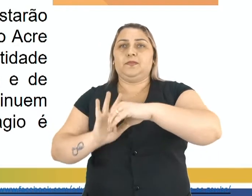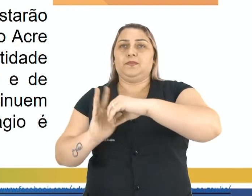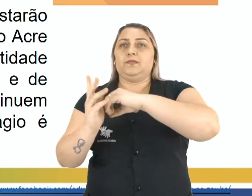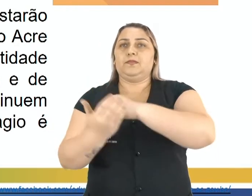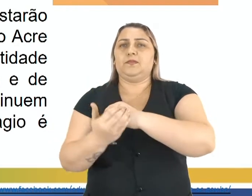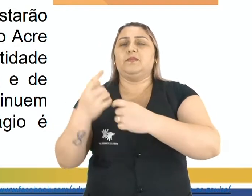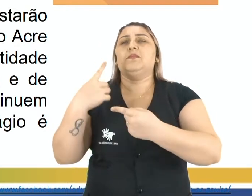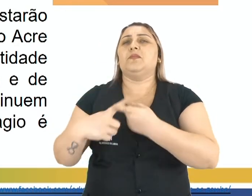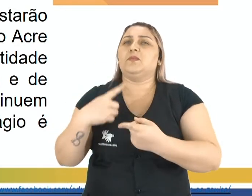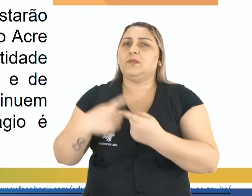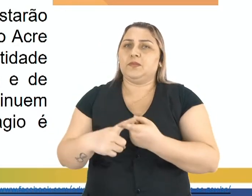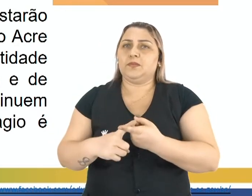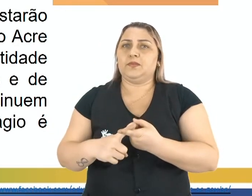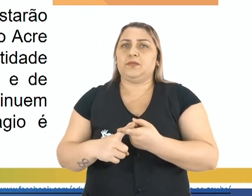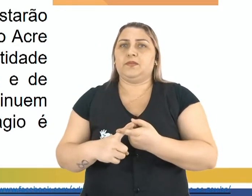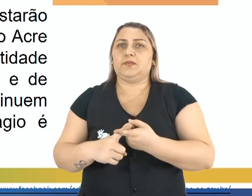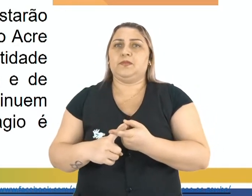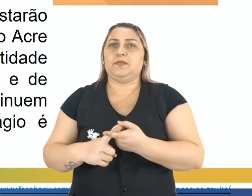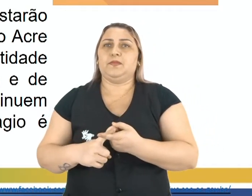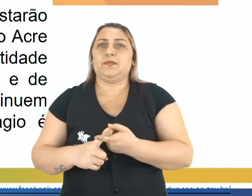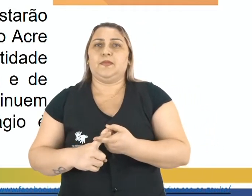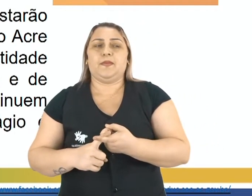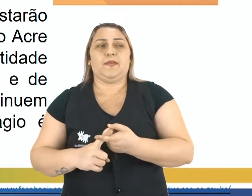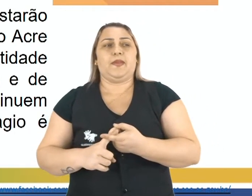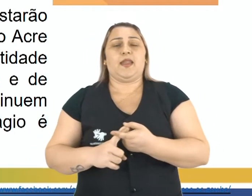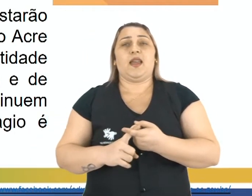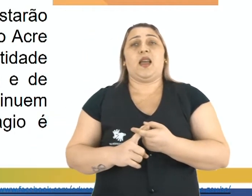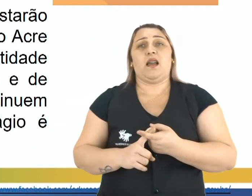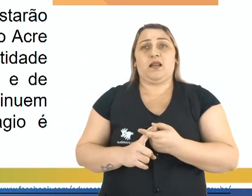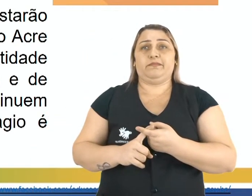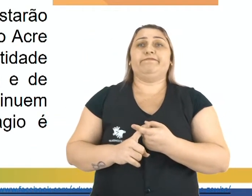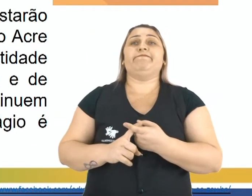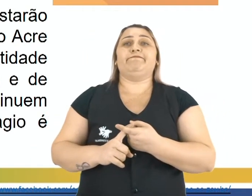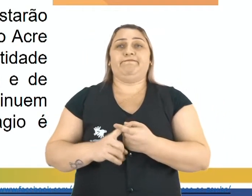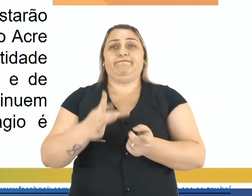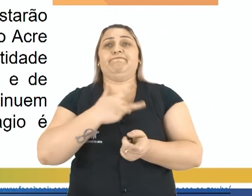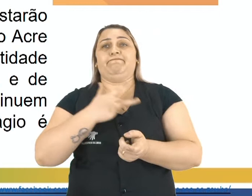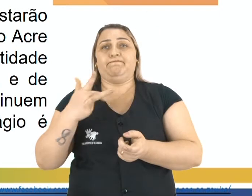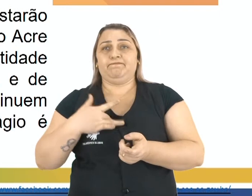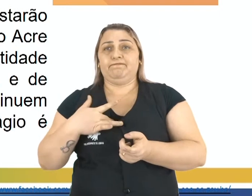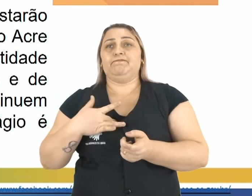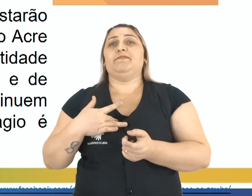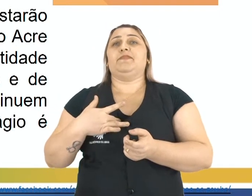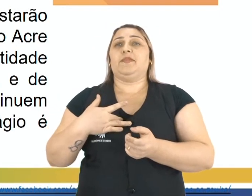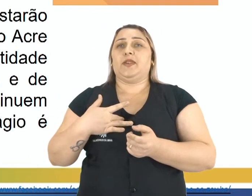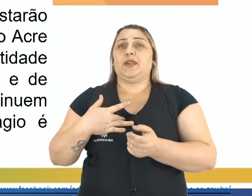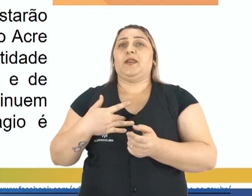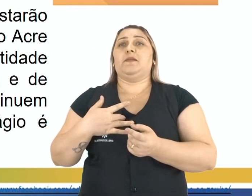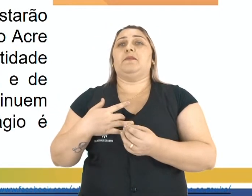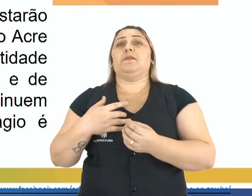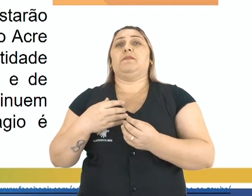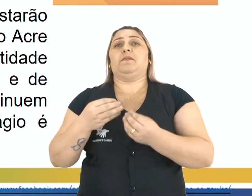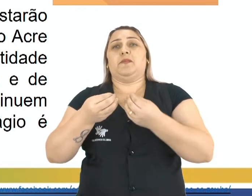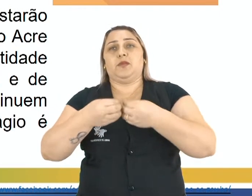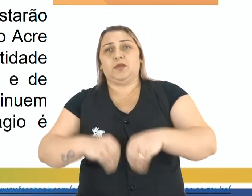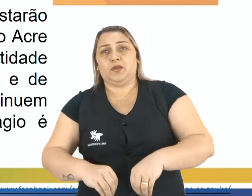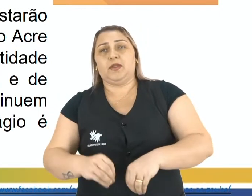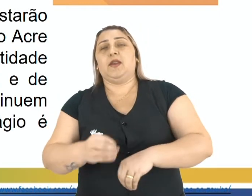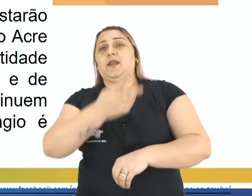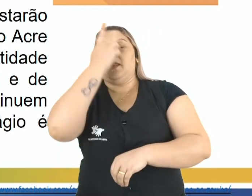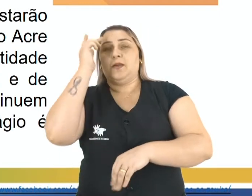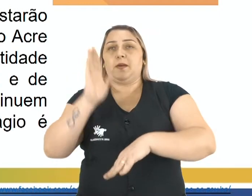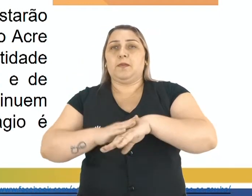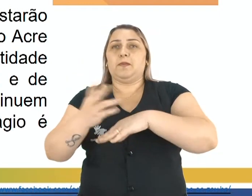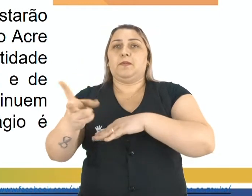coronavírus. Por quê? A situação da saúde poderia ficar calamitosa, as pessoas poderiam contrair mais ainda a